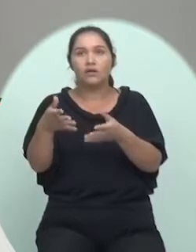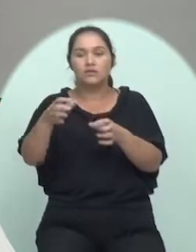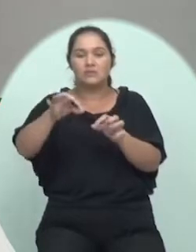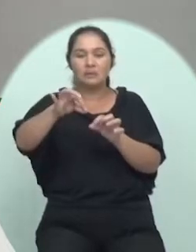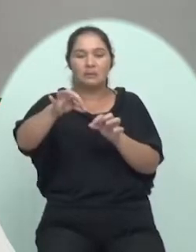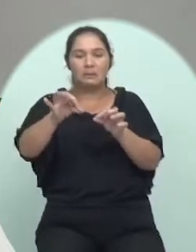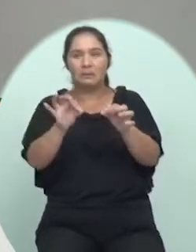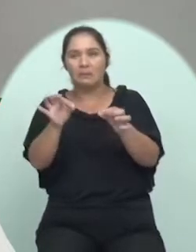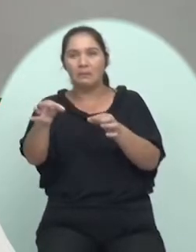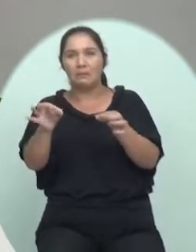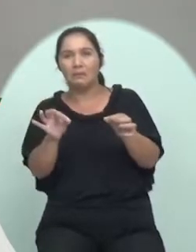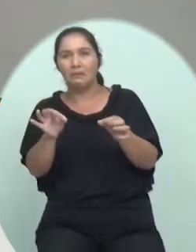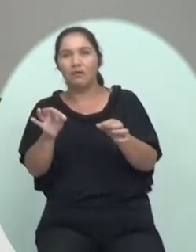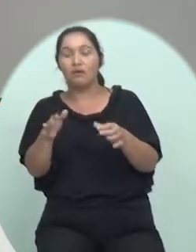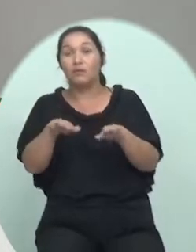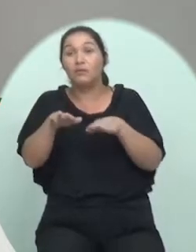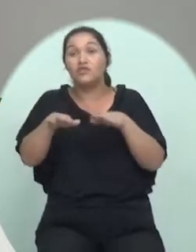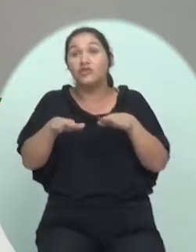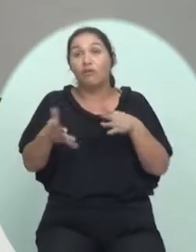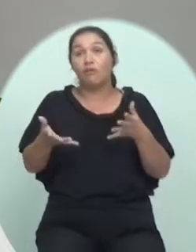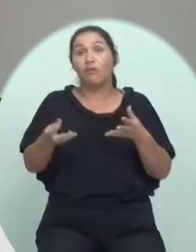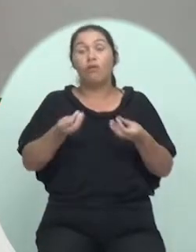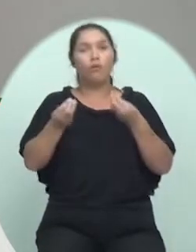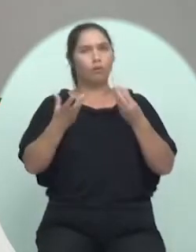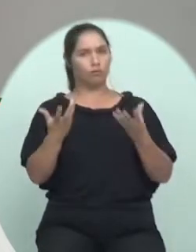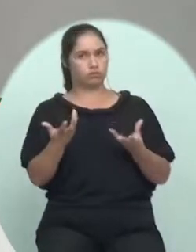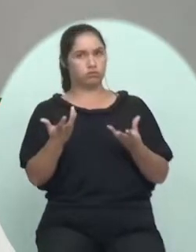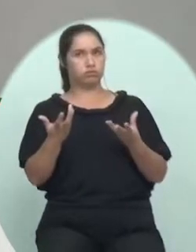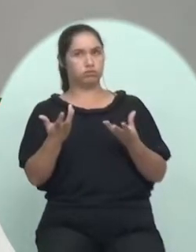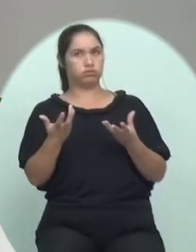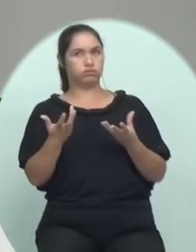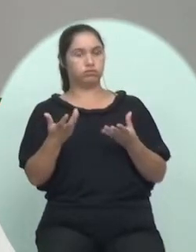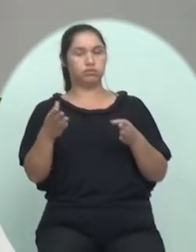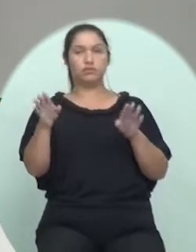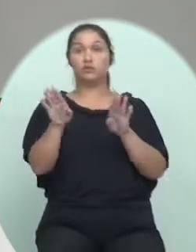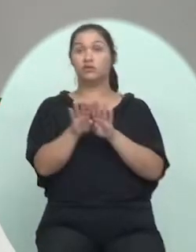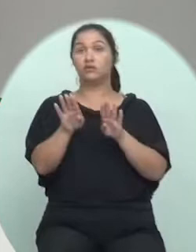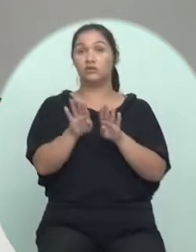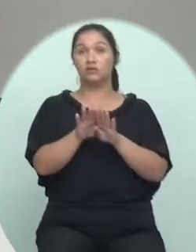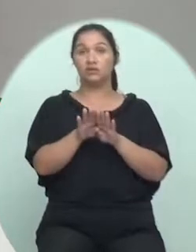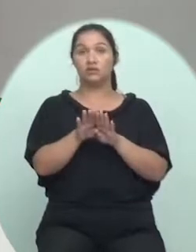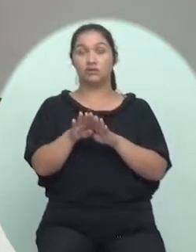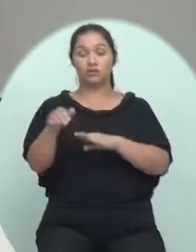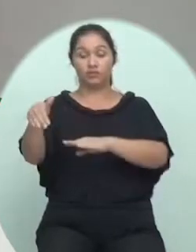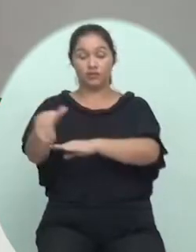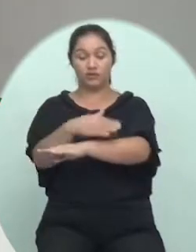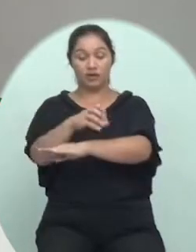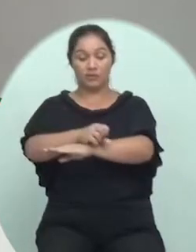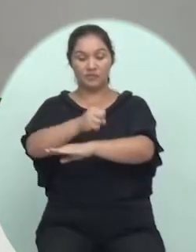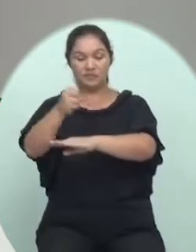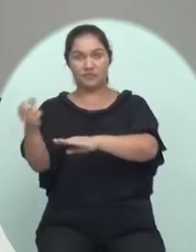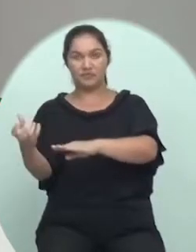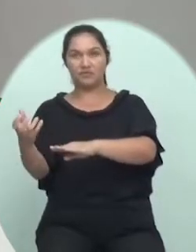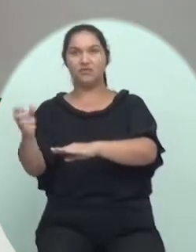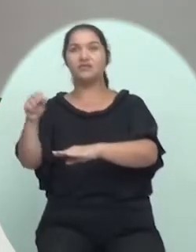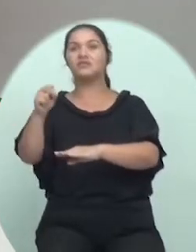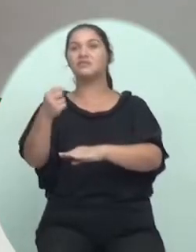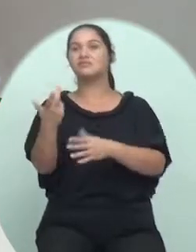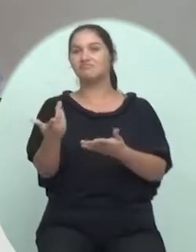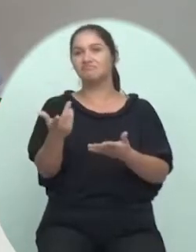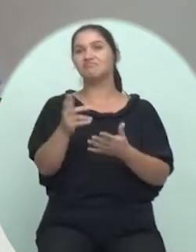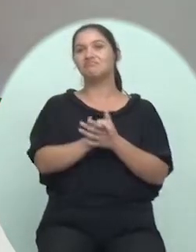fissuras reais, graves, inclusive com pedaços já capeados, que foi feito